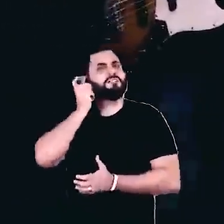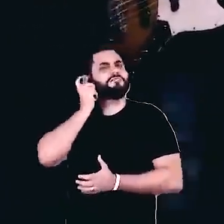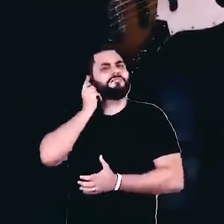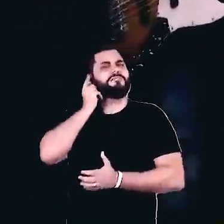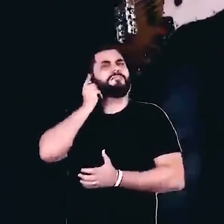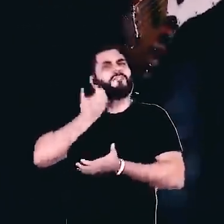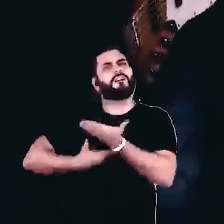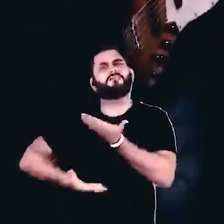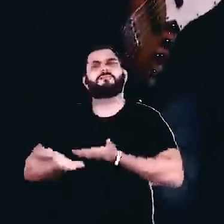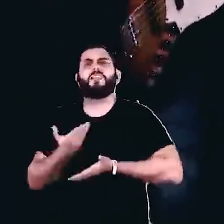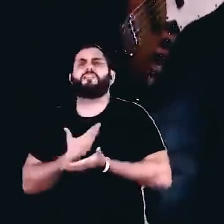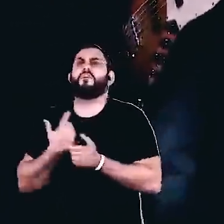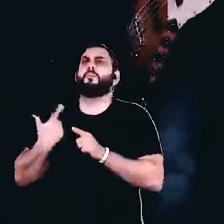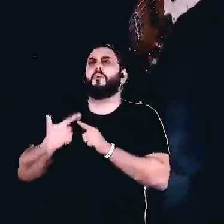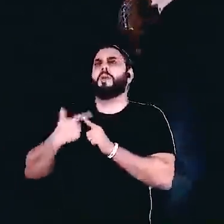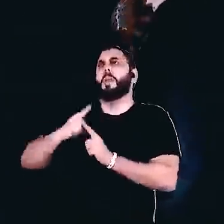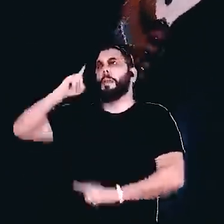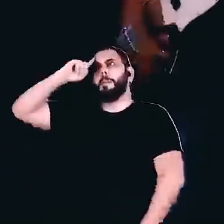pessoas, não porque foi me